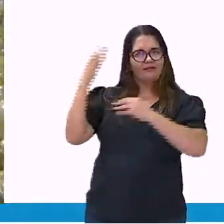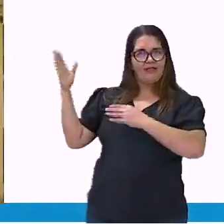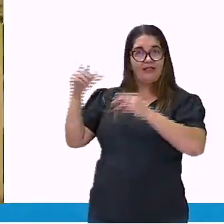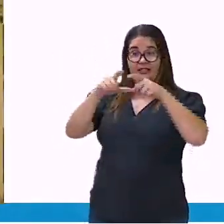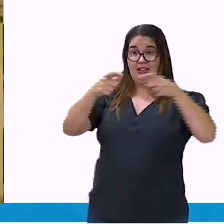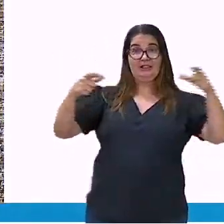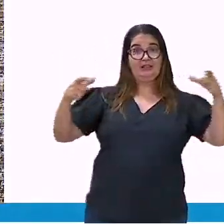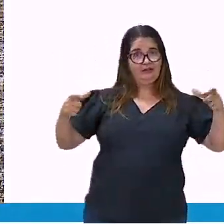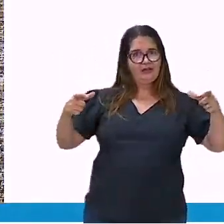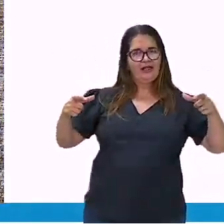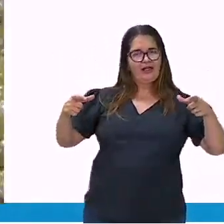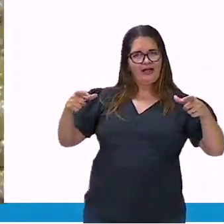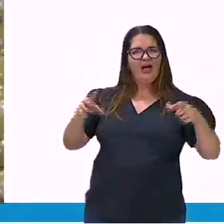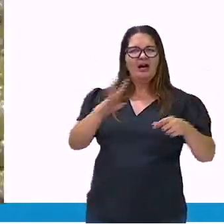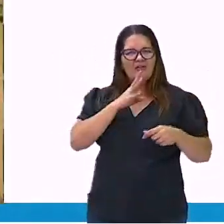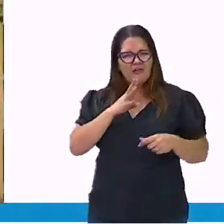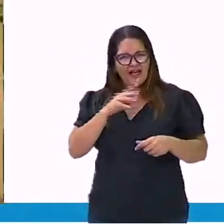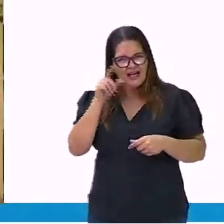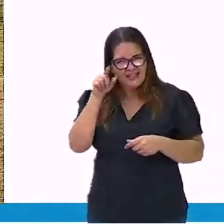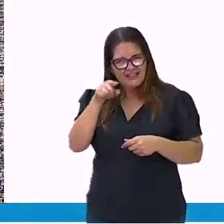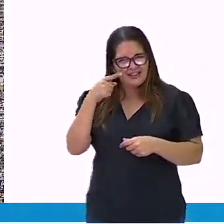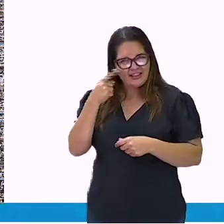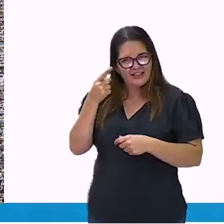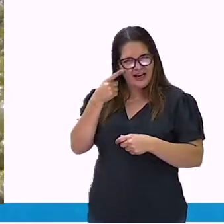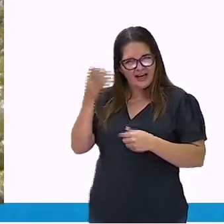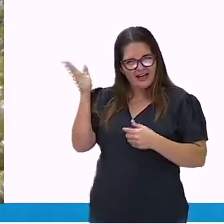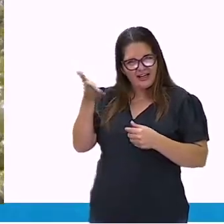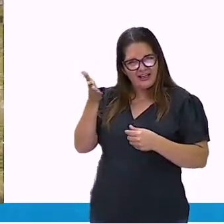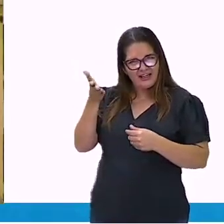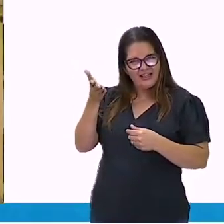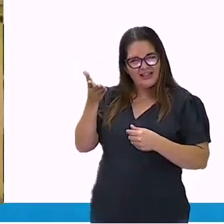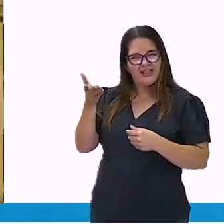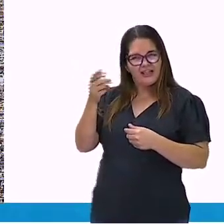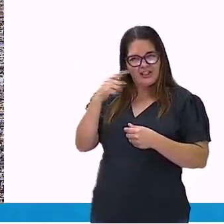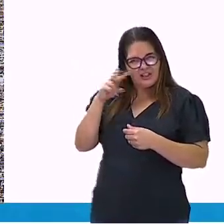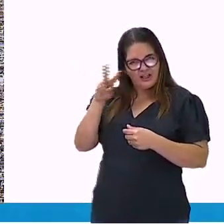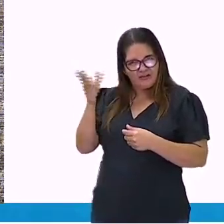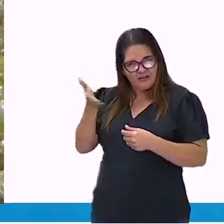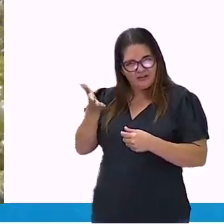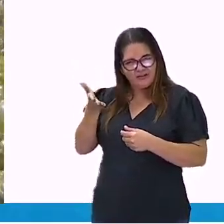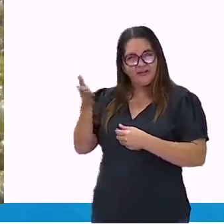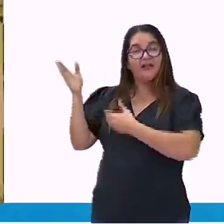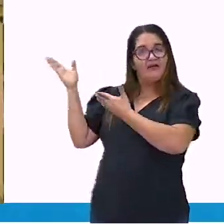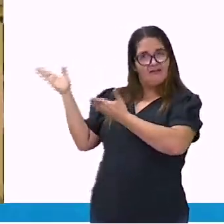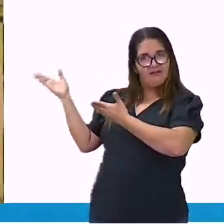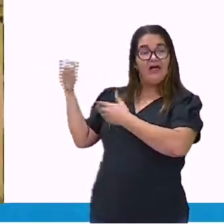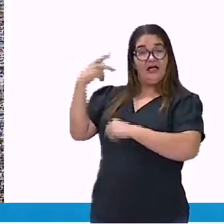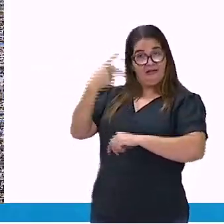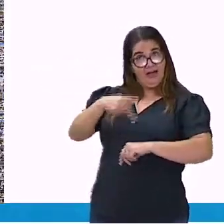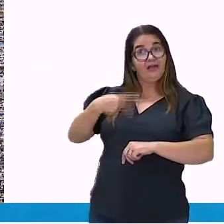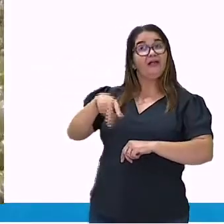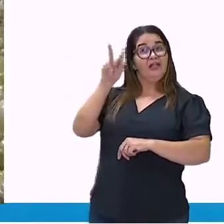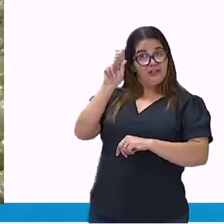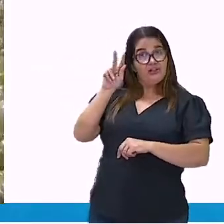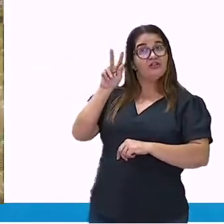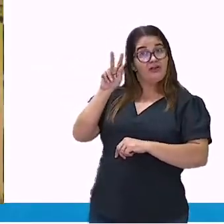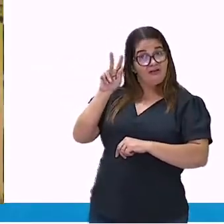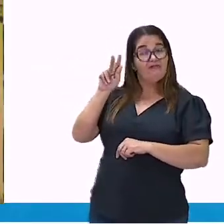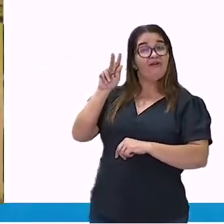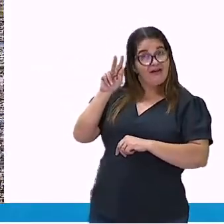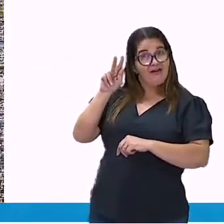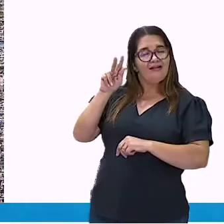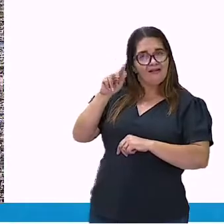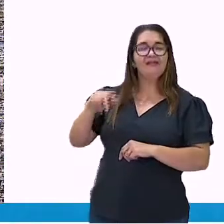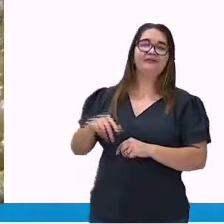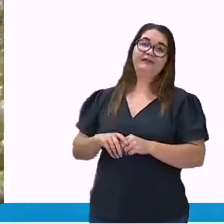vocês, estudantes, já viram essa imagem da açucareira. Valadares teve um período